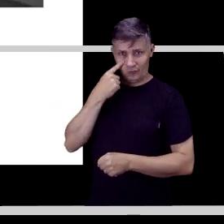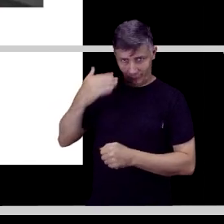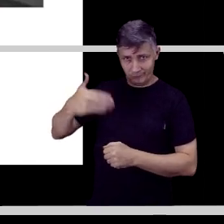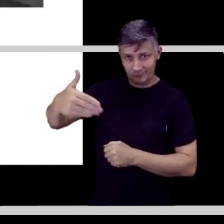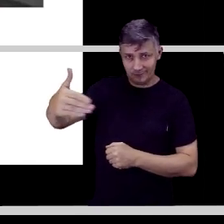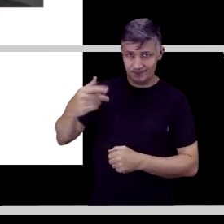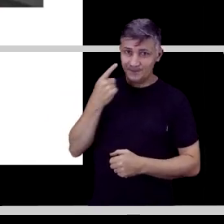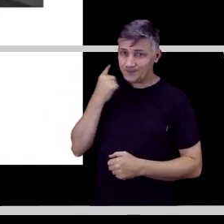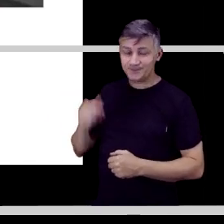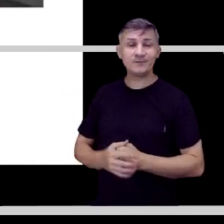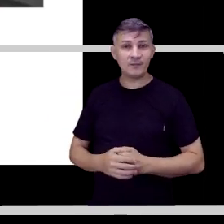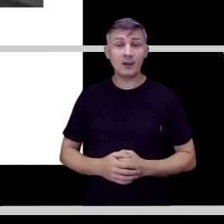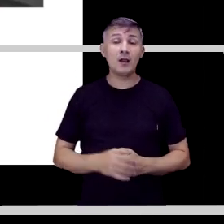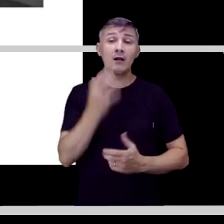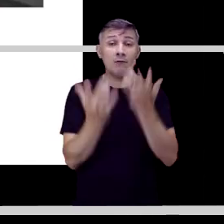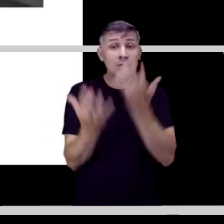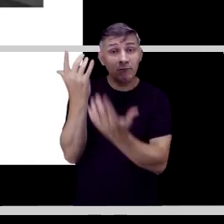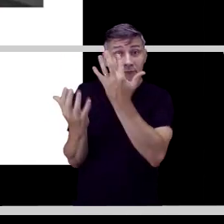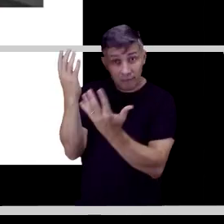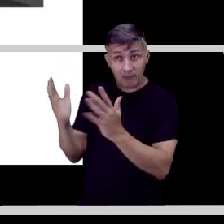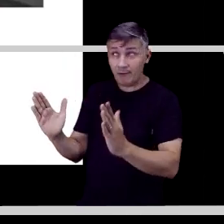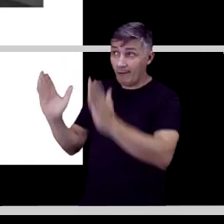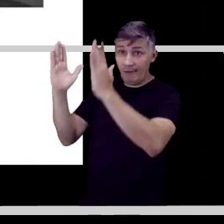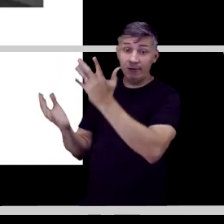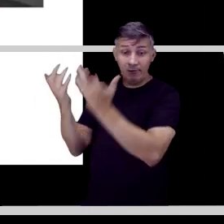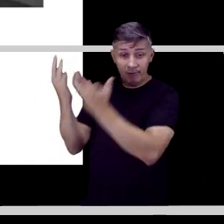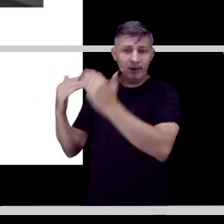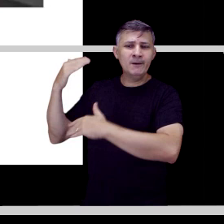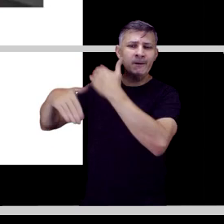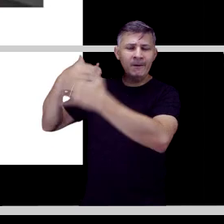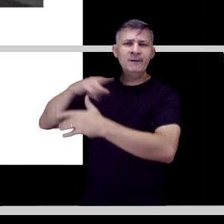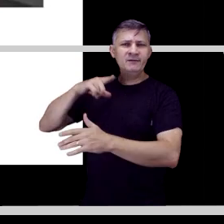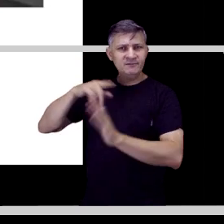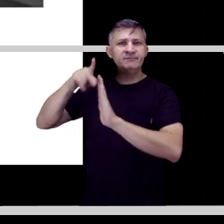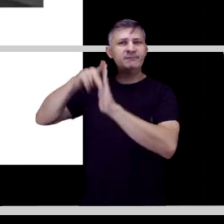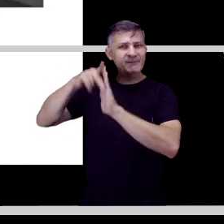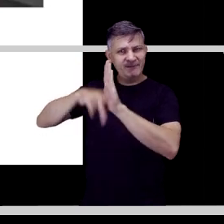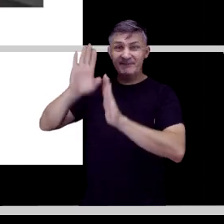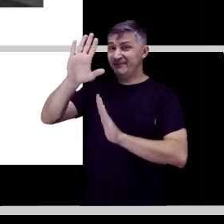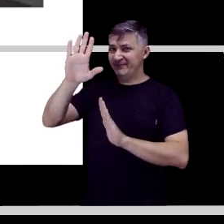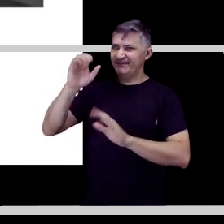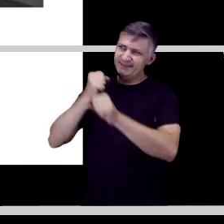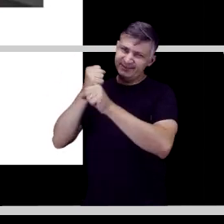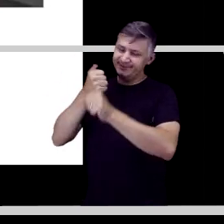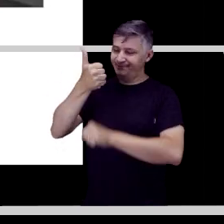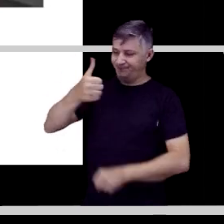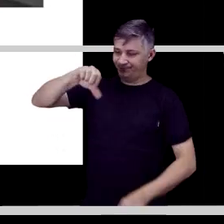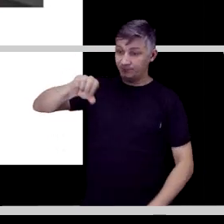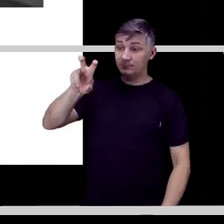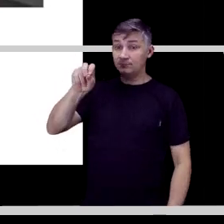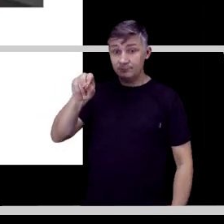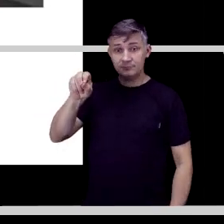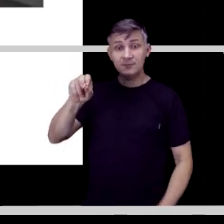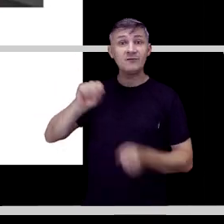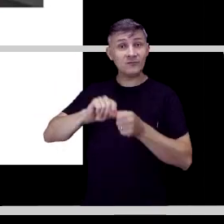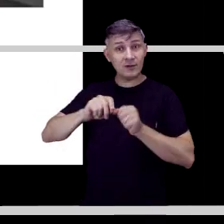frente. Depois desse incêndio, então, houveram alguns projetos, mas na década de 50 foi feito, então, esse